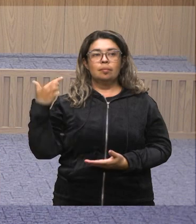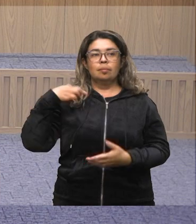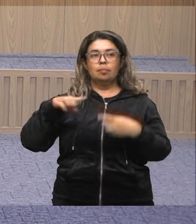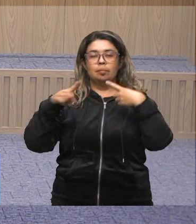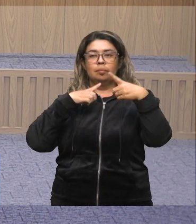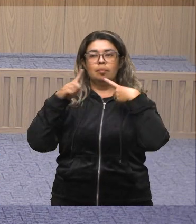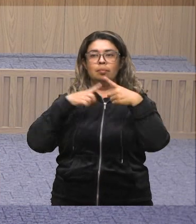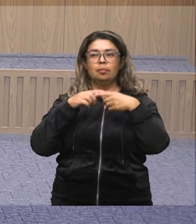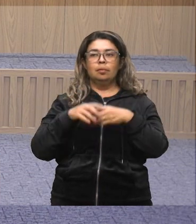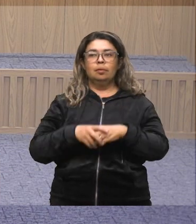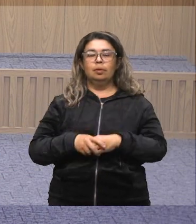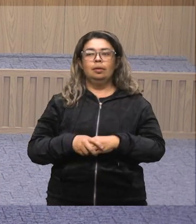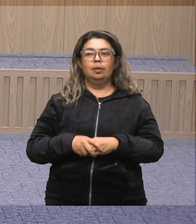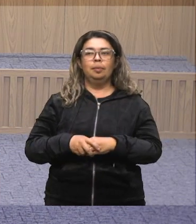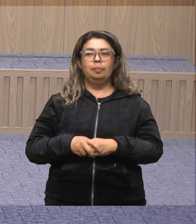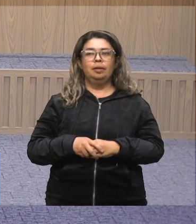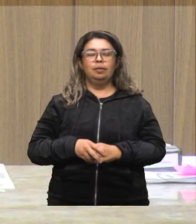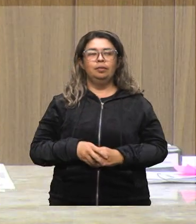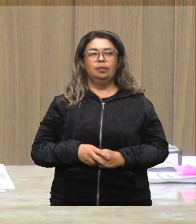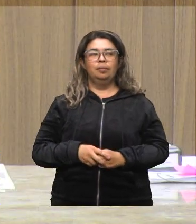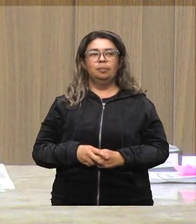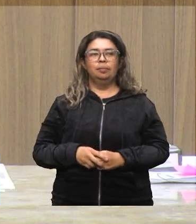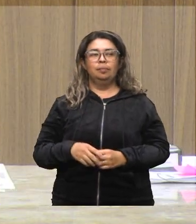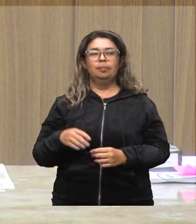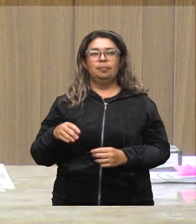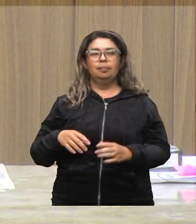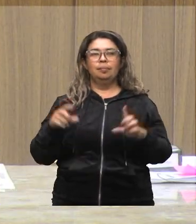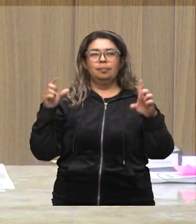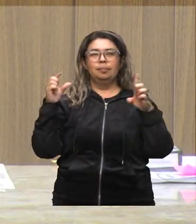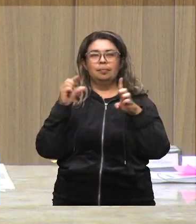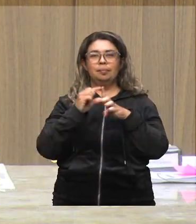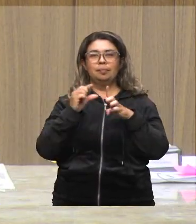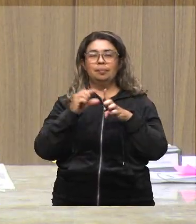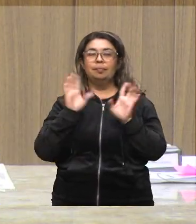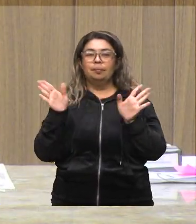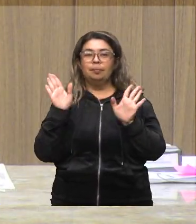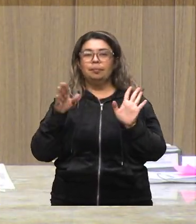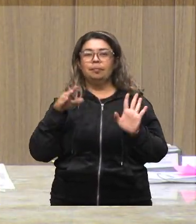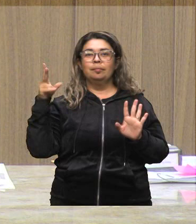em discussão, com a palavra o vereador Fabinho Alerta Verbal.